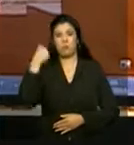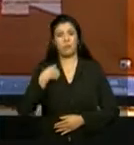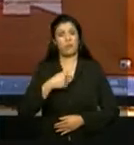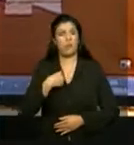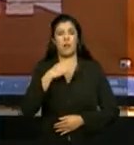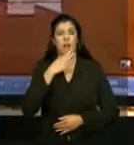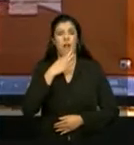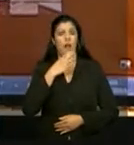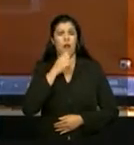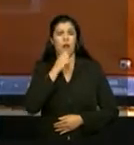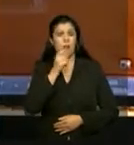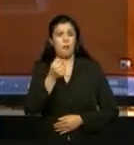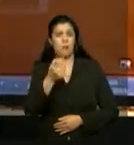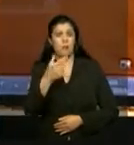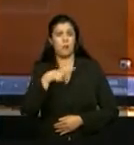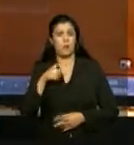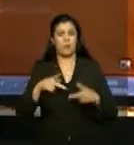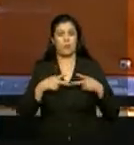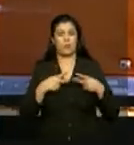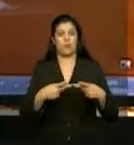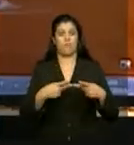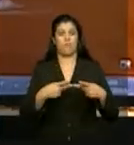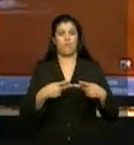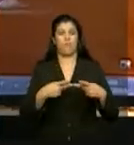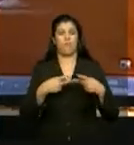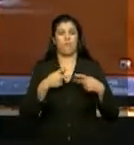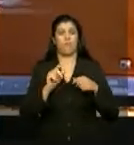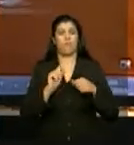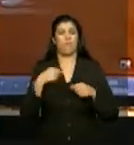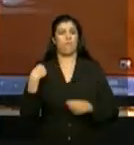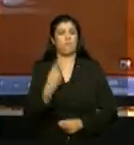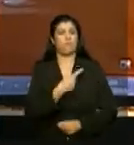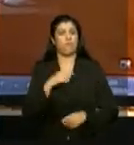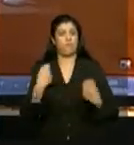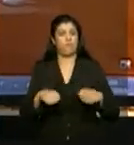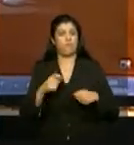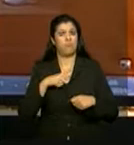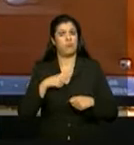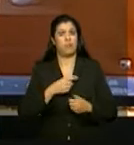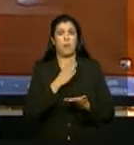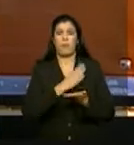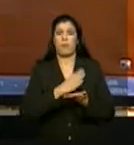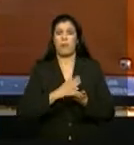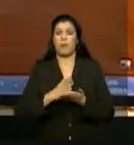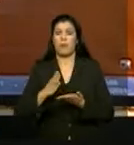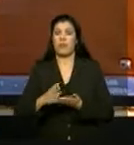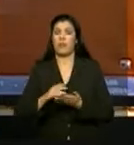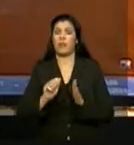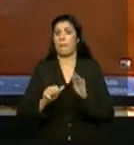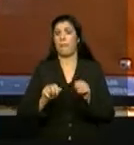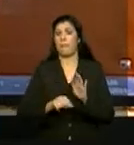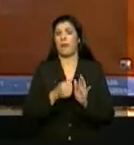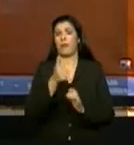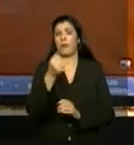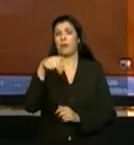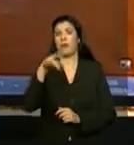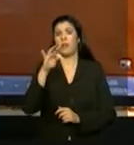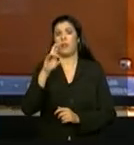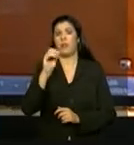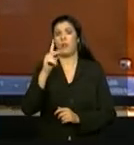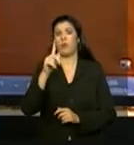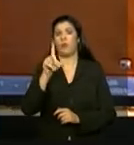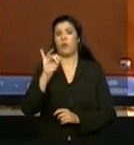um processo e nós vamos ter algumas etapas em uma troca antropológica que